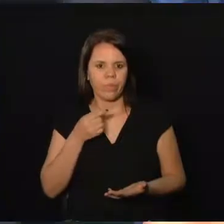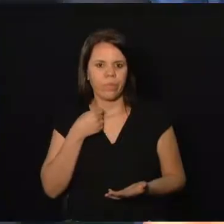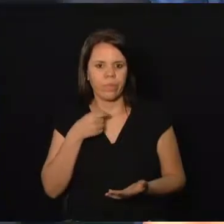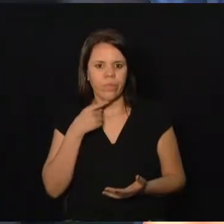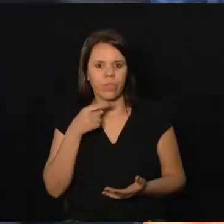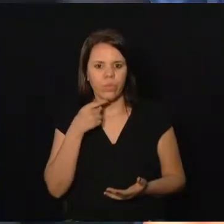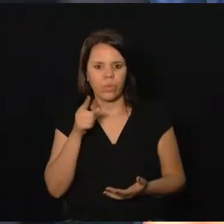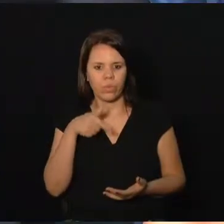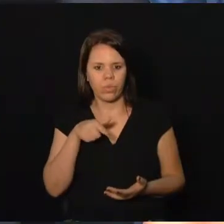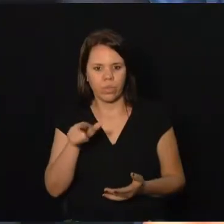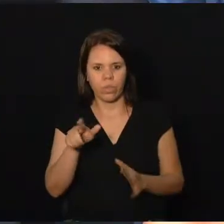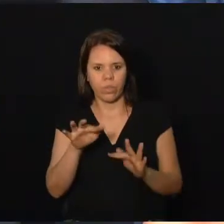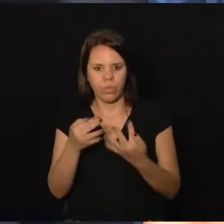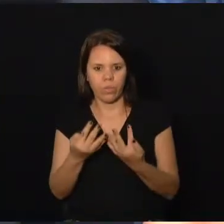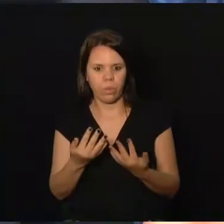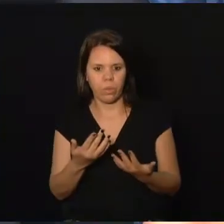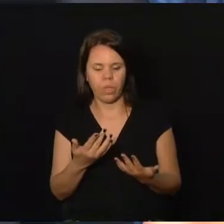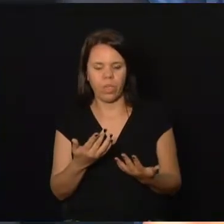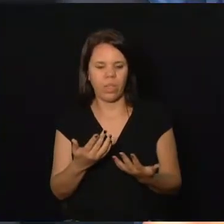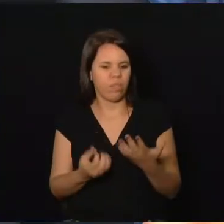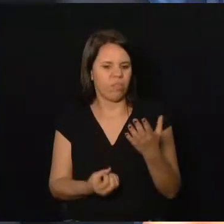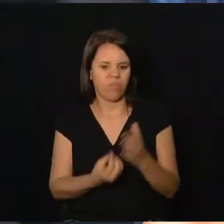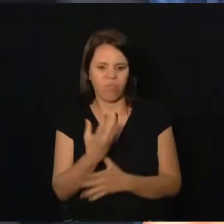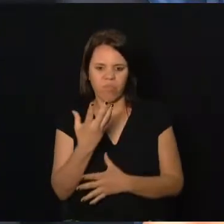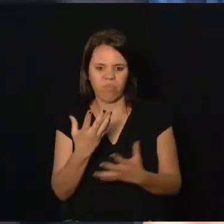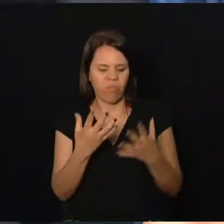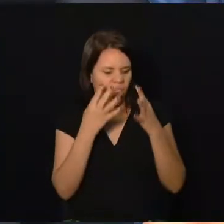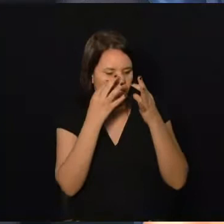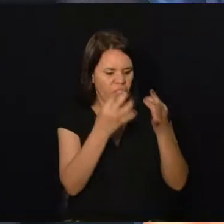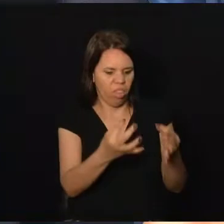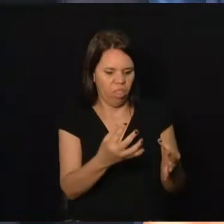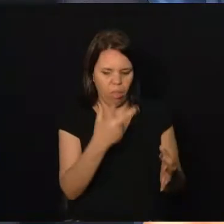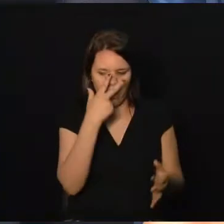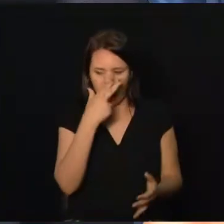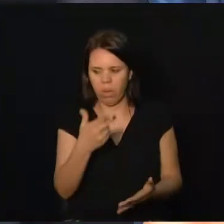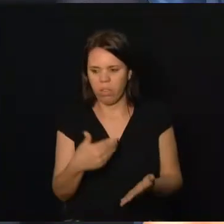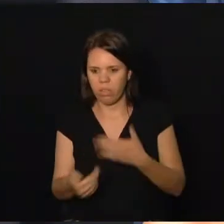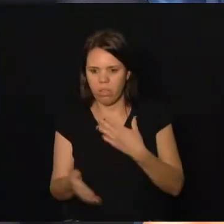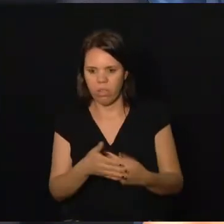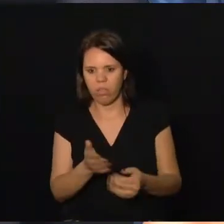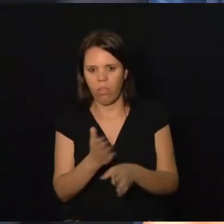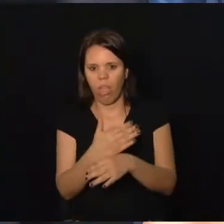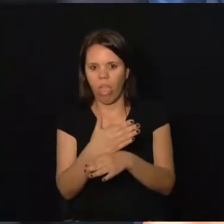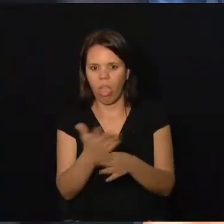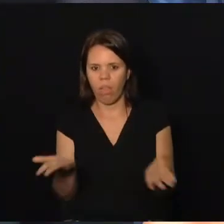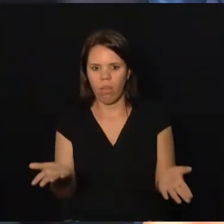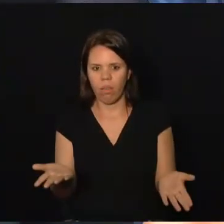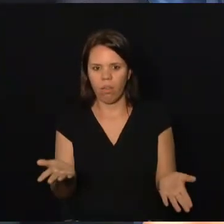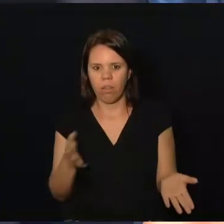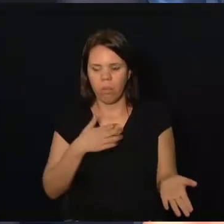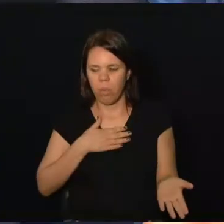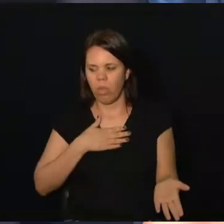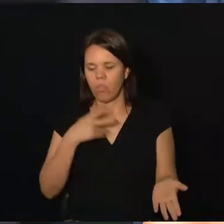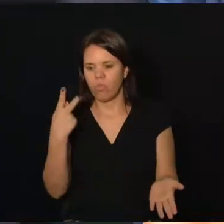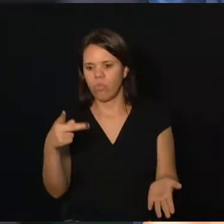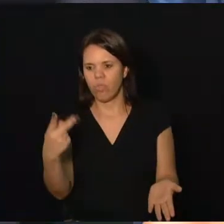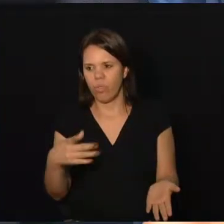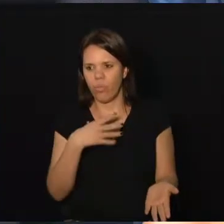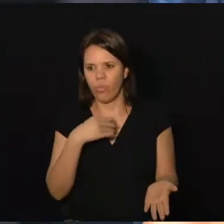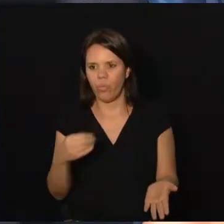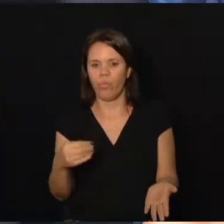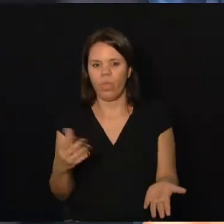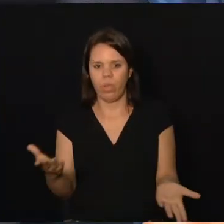relação a essa família disfuncional, que hoje está muito em moda, vamos dizer assim, que são os meus, os seus e os nossos filhos,